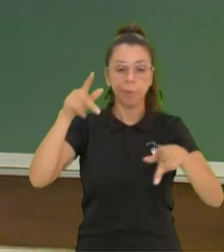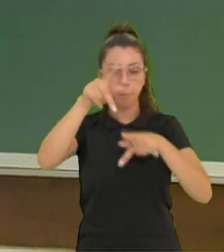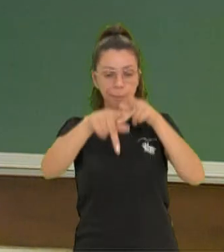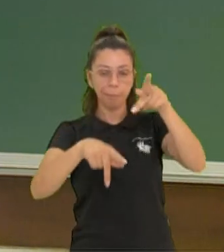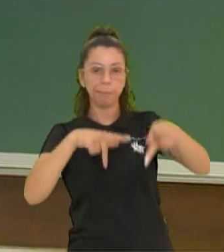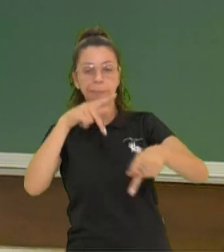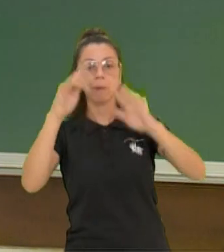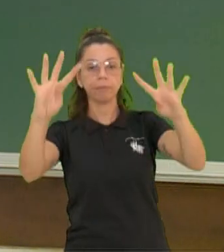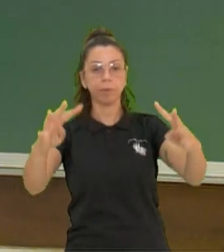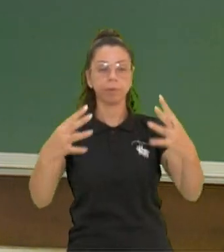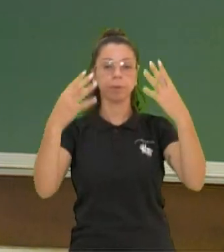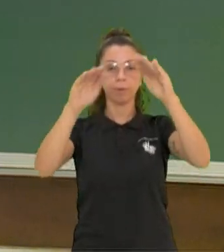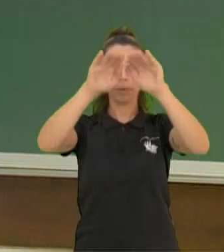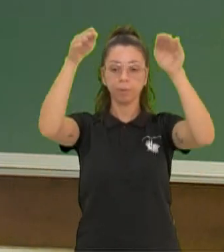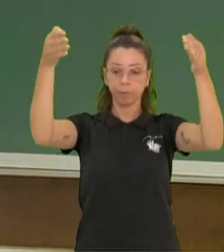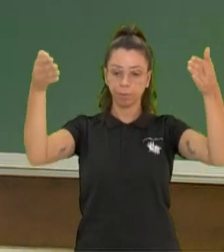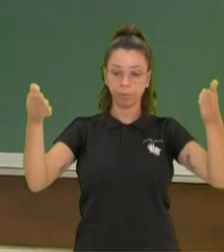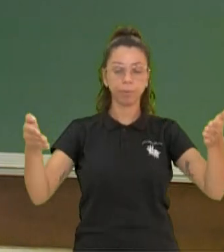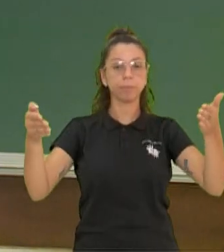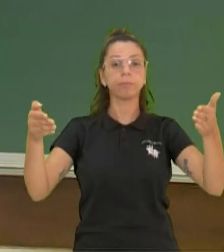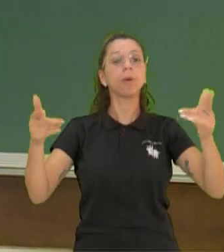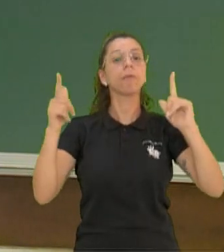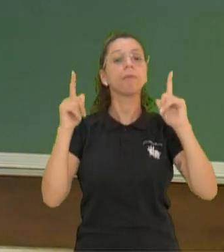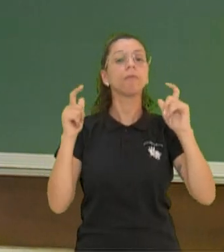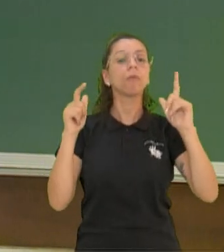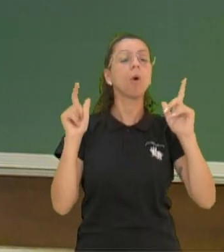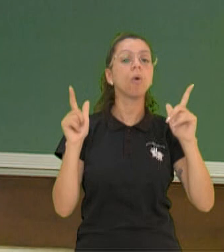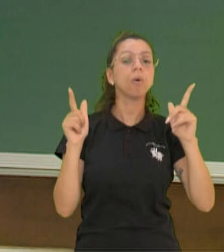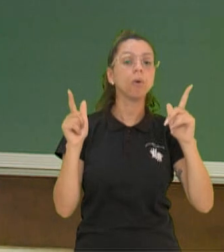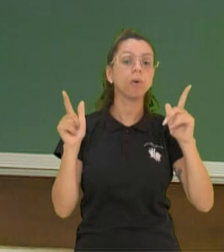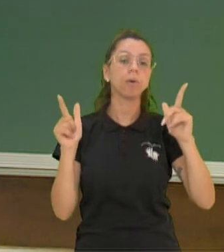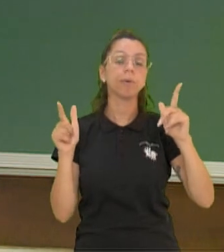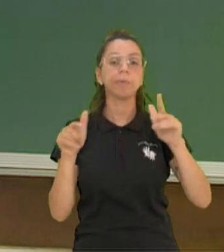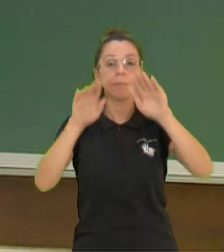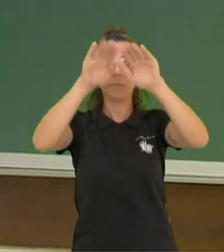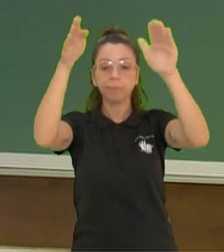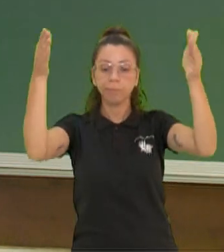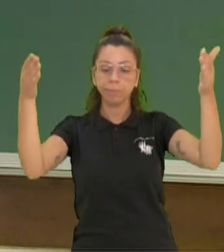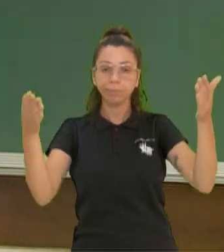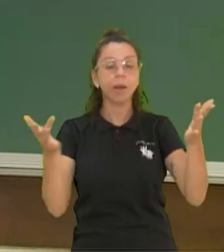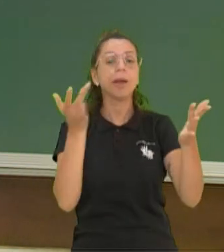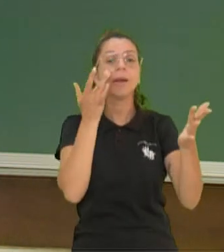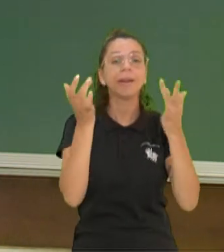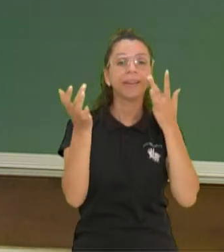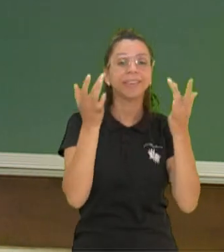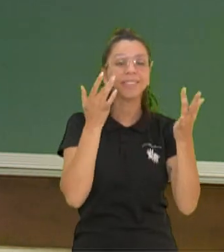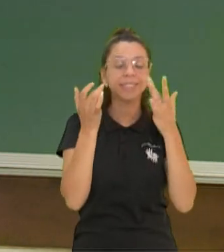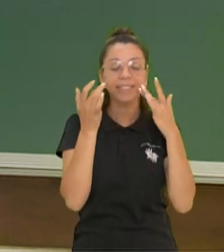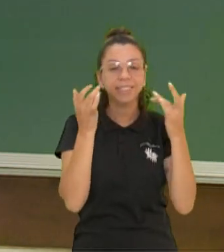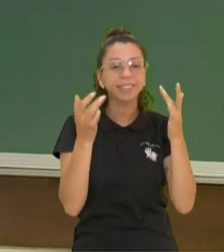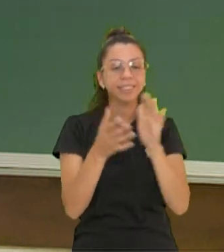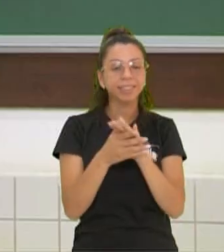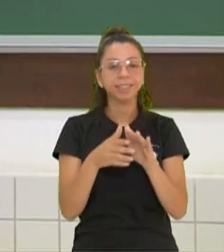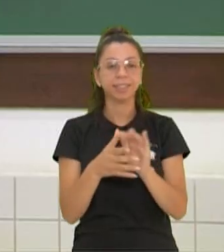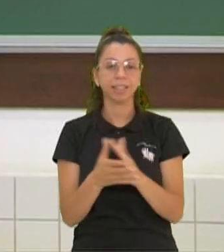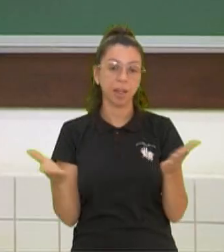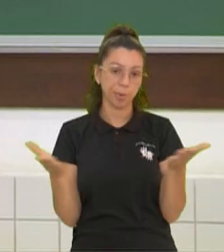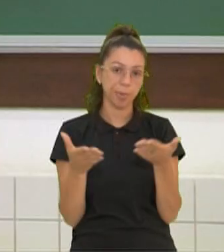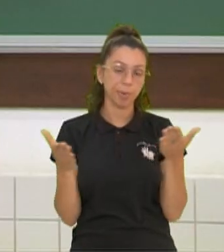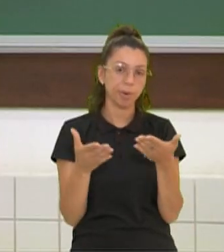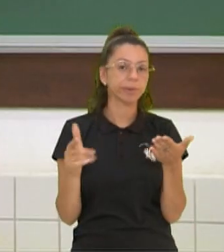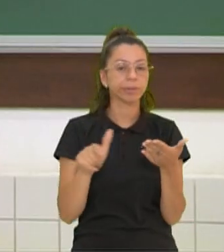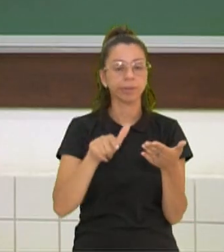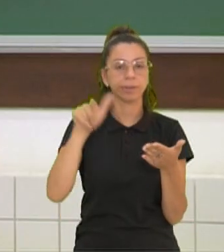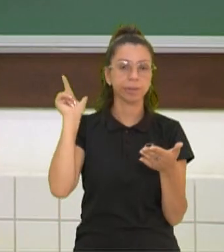elas usaram essa caixa, essa máquina, para fazer a caixa de espetáculo, a casa de espetáculo, como é chamada agora, porque antes